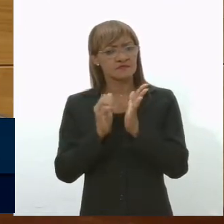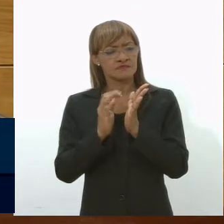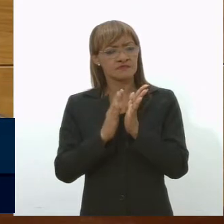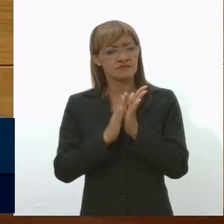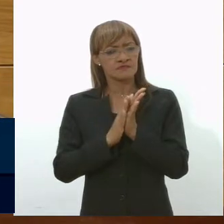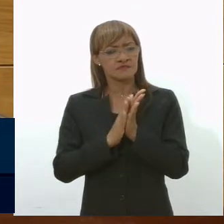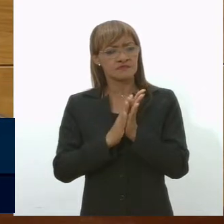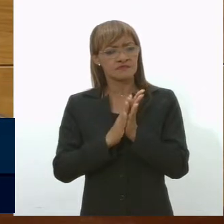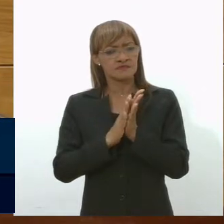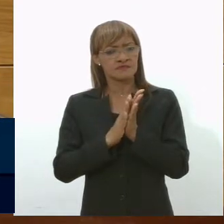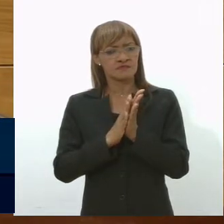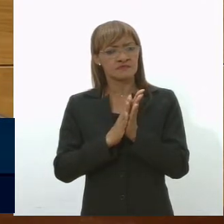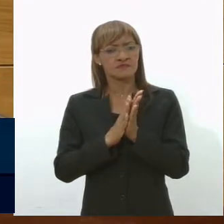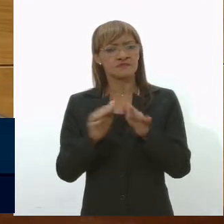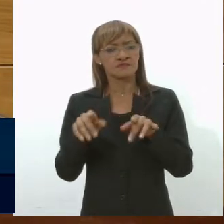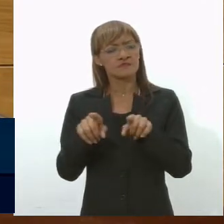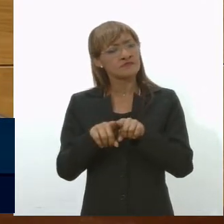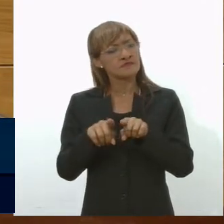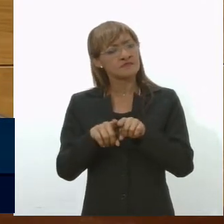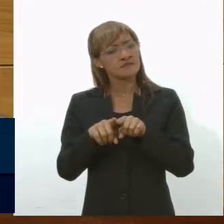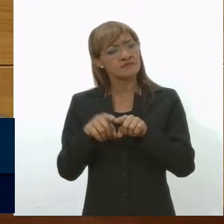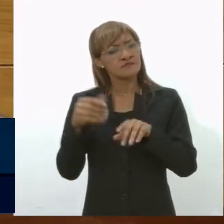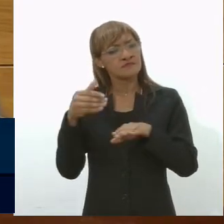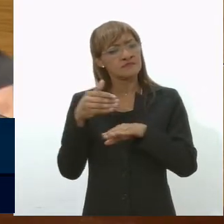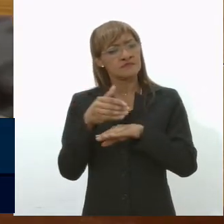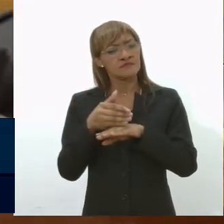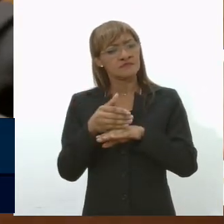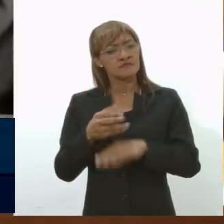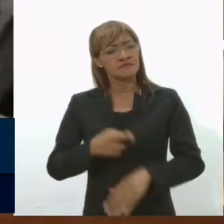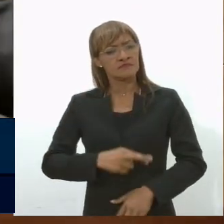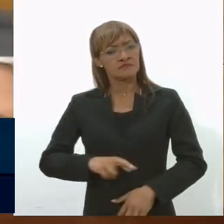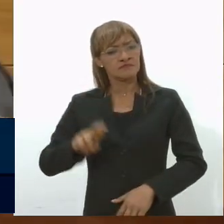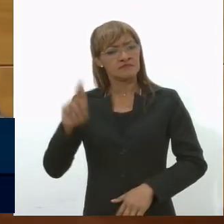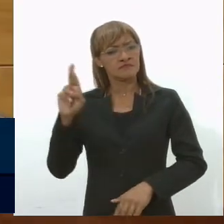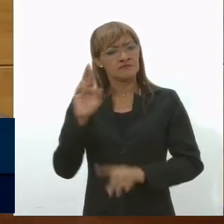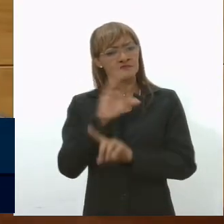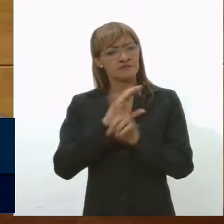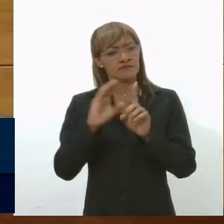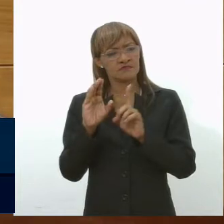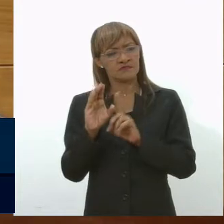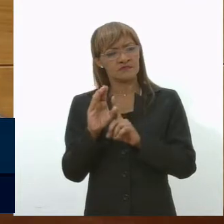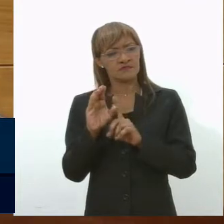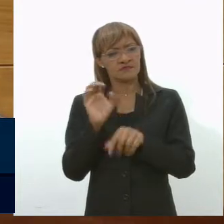invadir, ocupar culto religioso no âmbito do Estado de Sergipe.